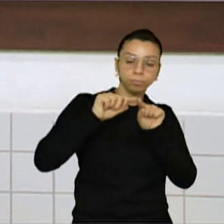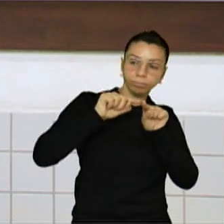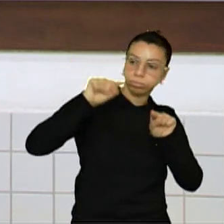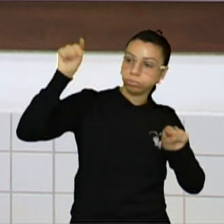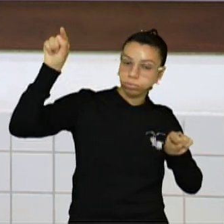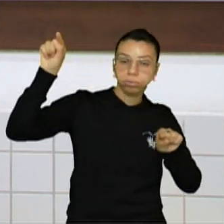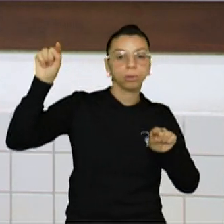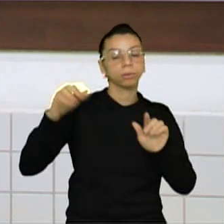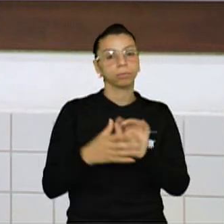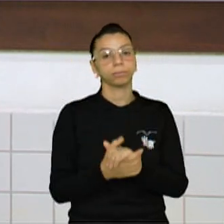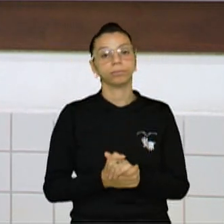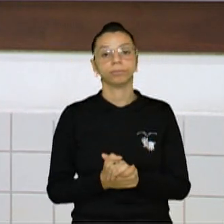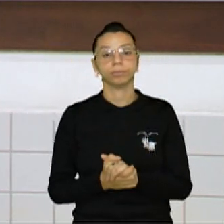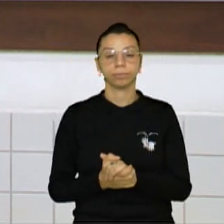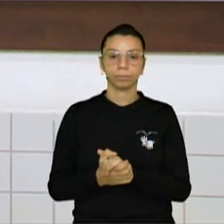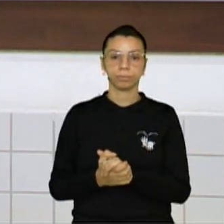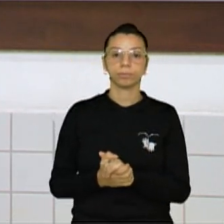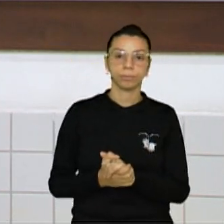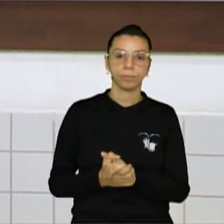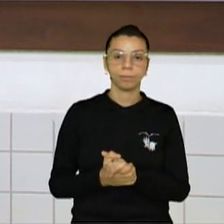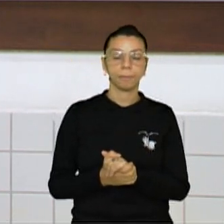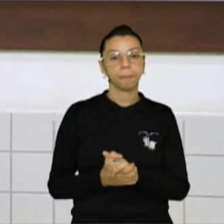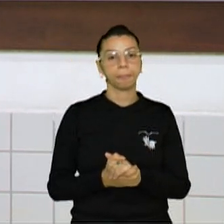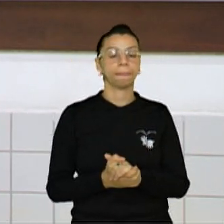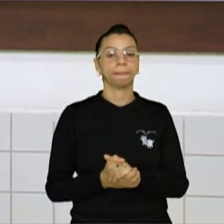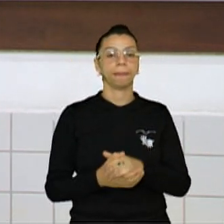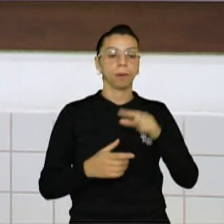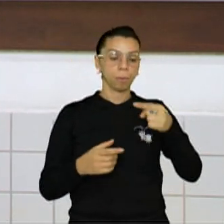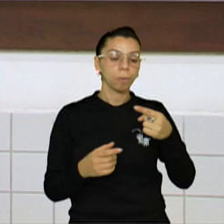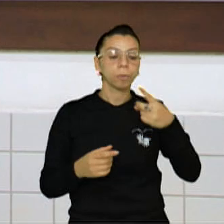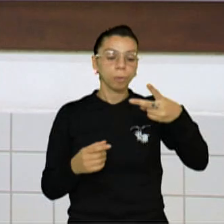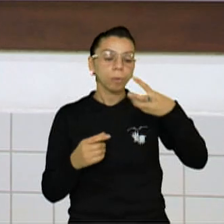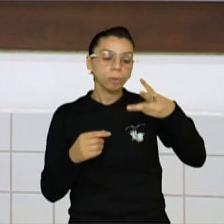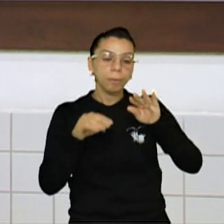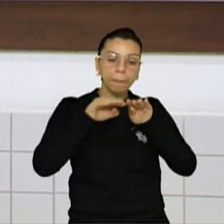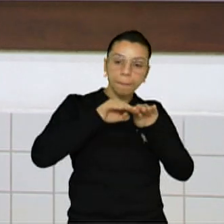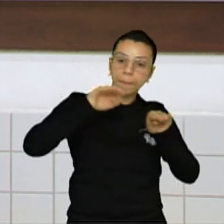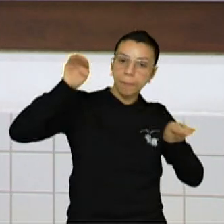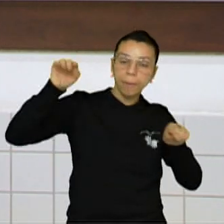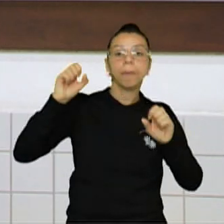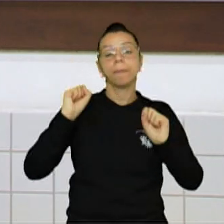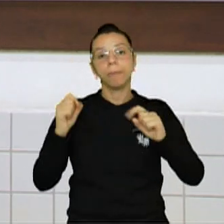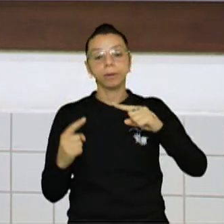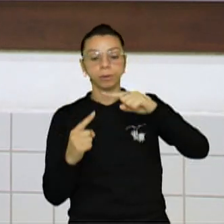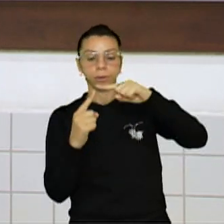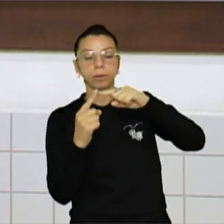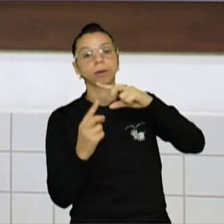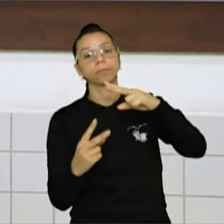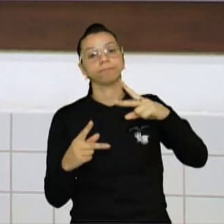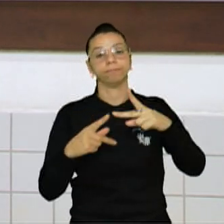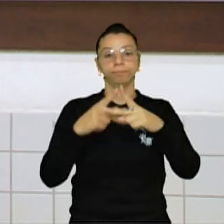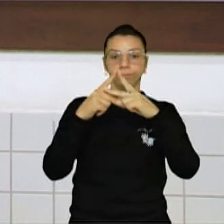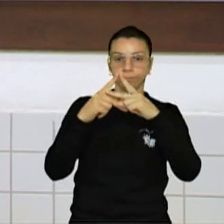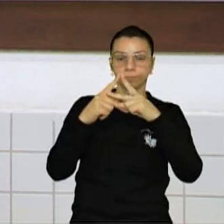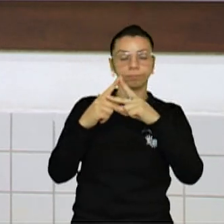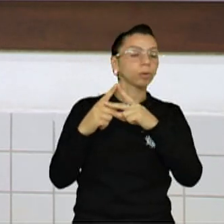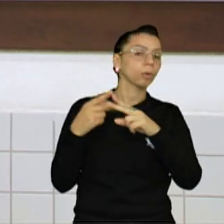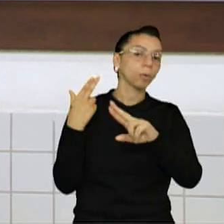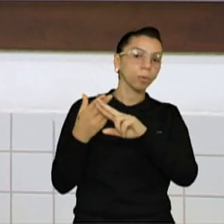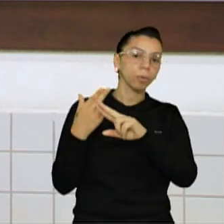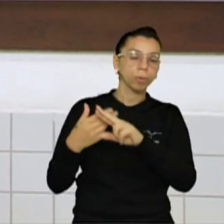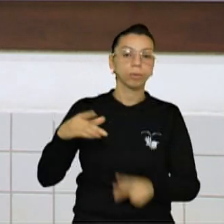você consegue definir se os pontos, os 3 pontos, podem ser vértices de um triângulo. E o que a gente usa nesse cálculo?